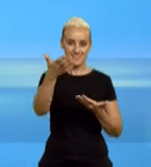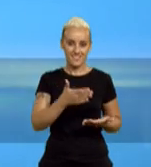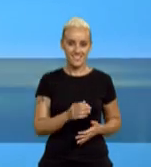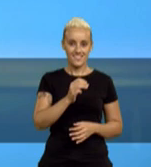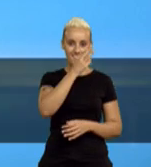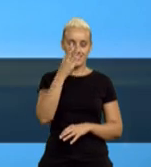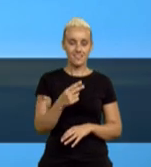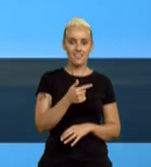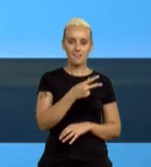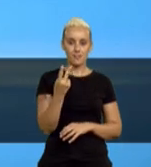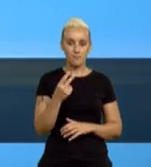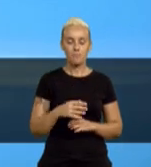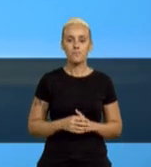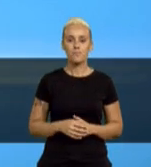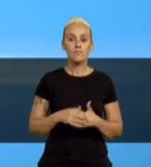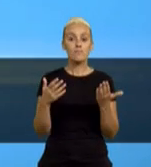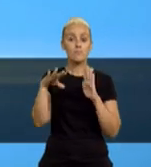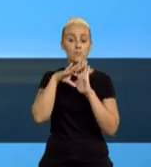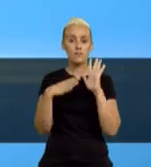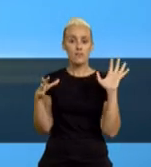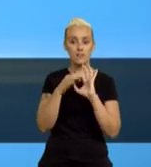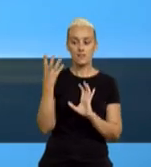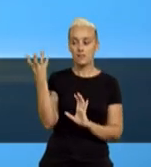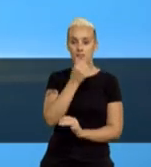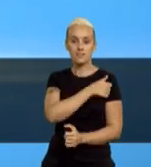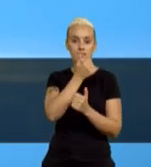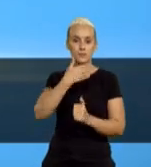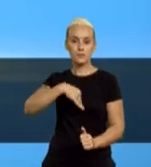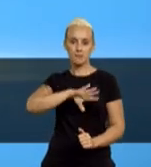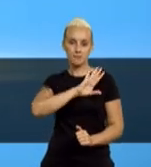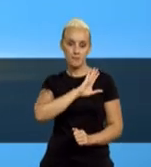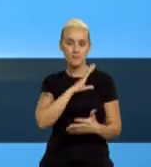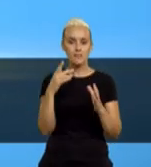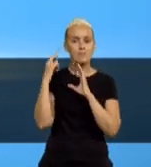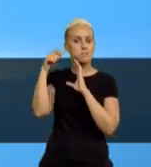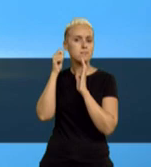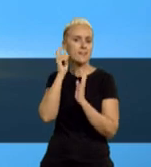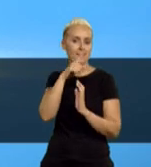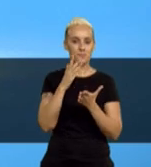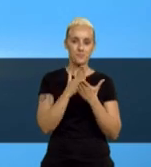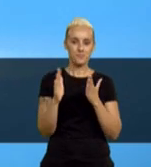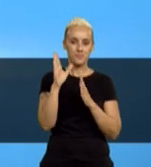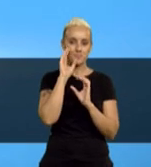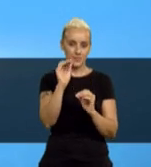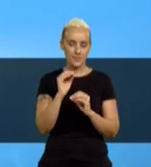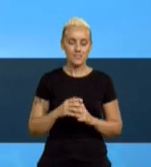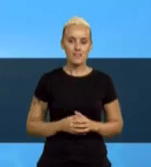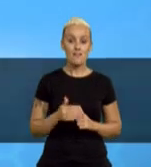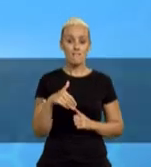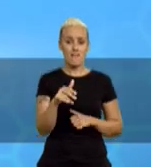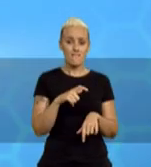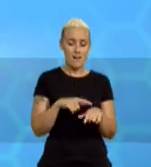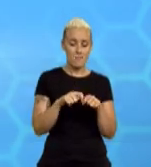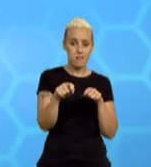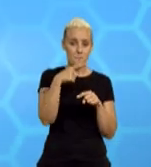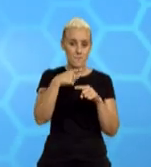Sejam bem-vindos à ESEC TV, um magazine cultural sobre a cidade de Coimbra, produzido na Escola Superior de Educação.